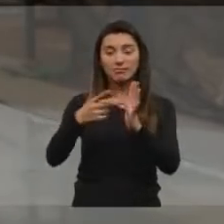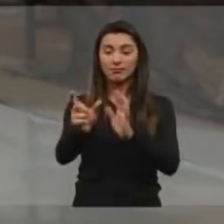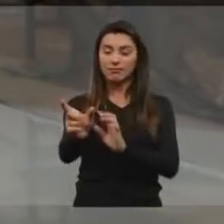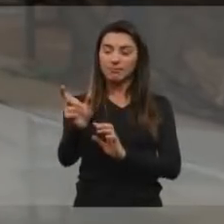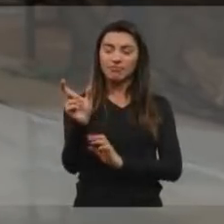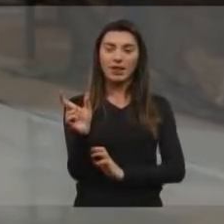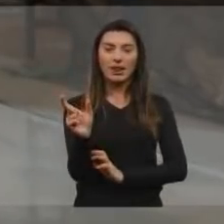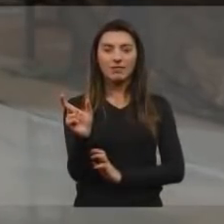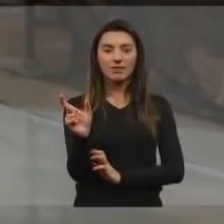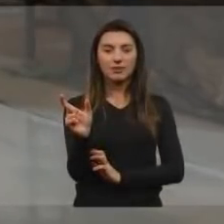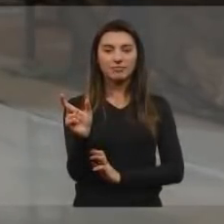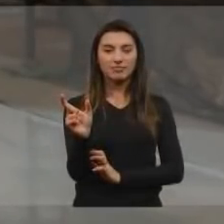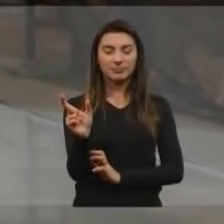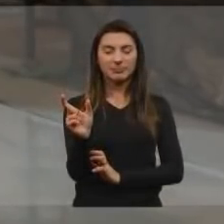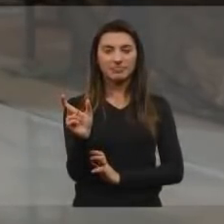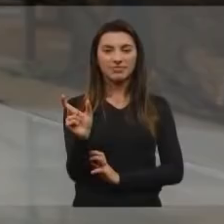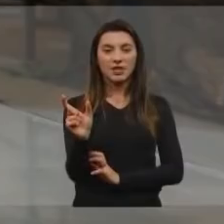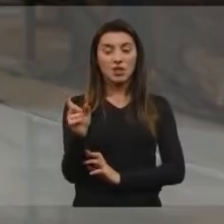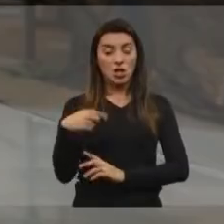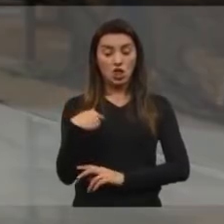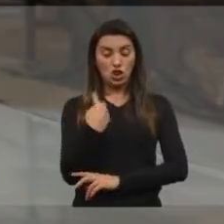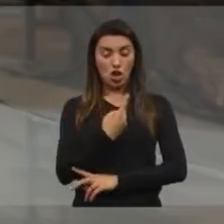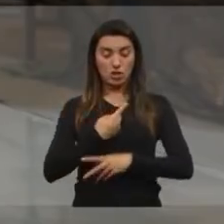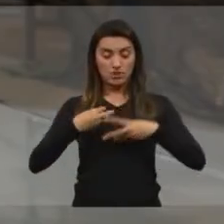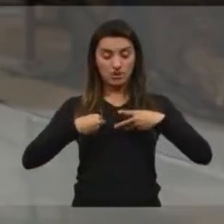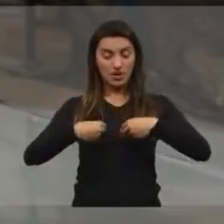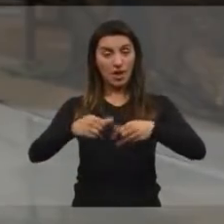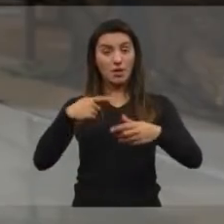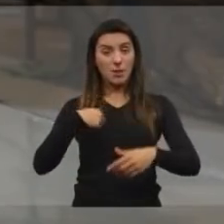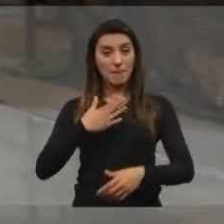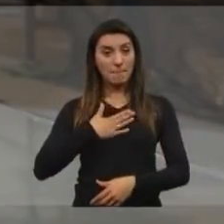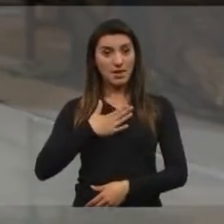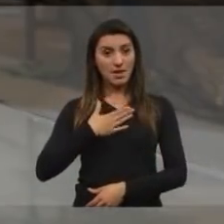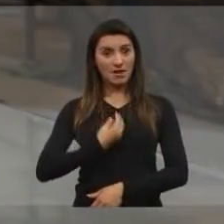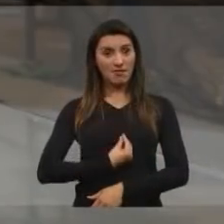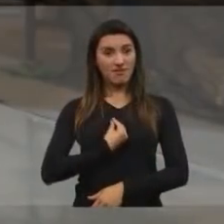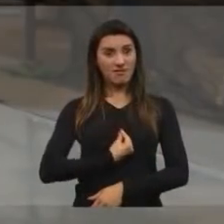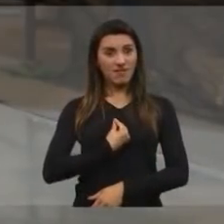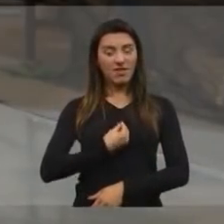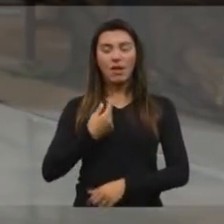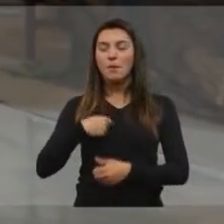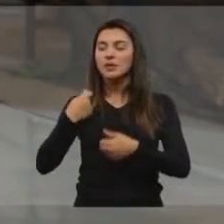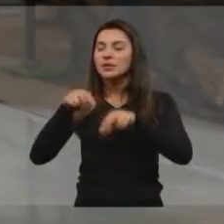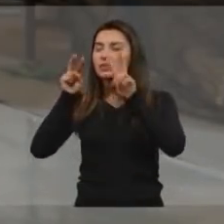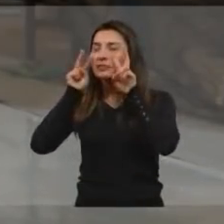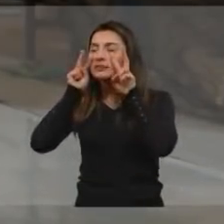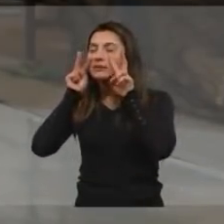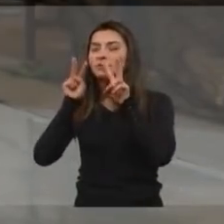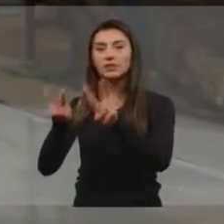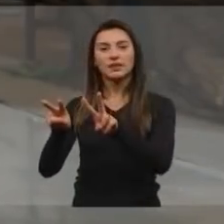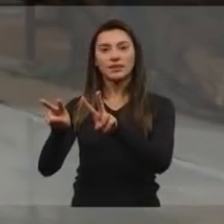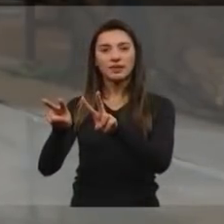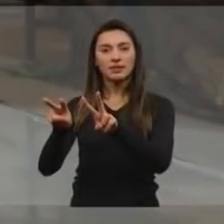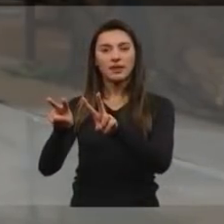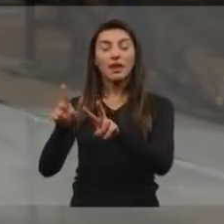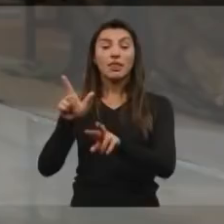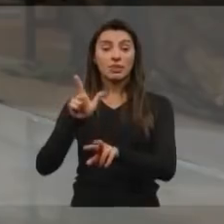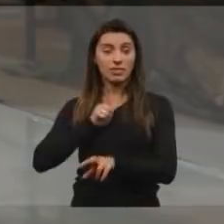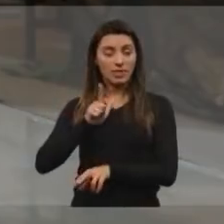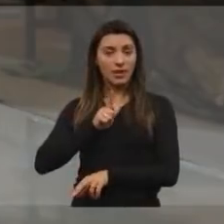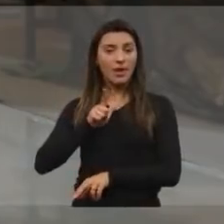palavra então é o terreno aqui passa pelo ouvido a quem